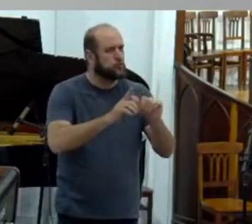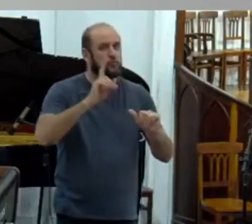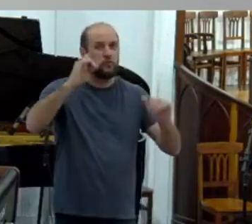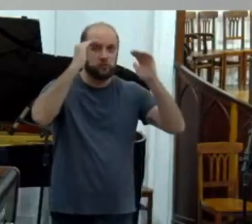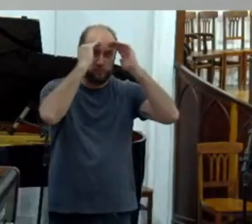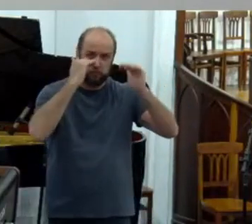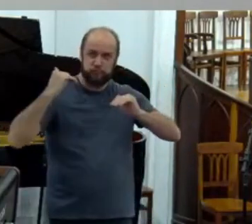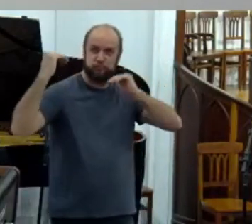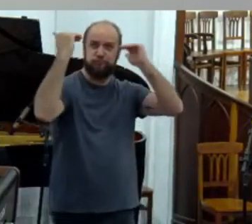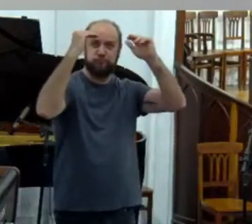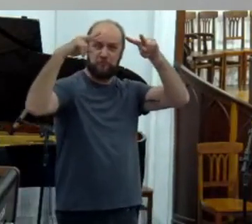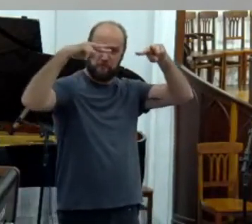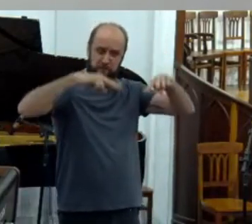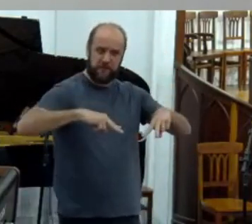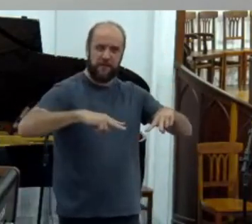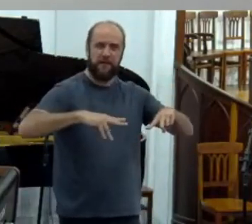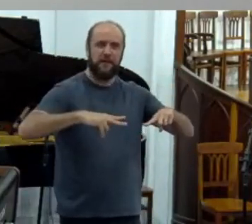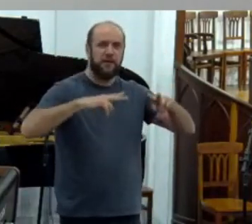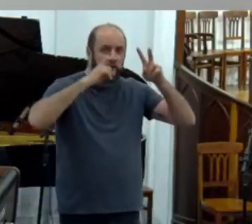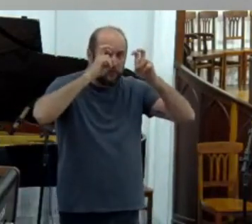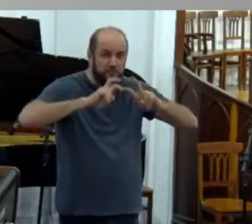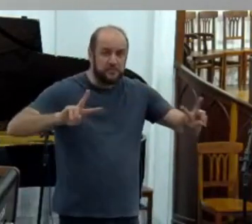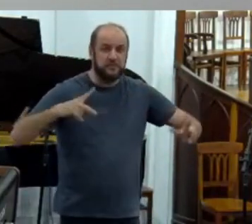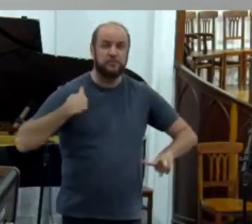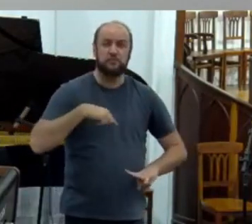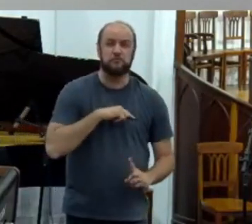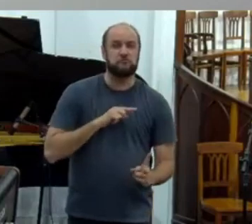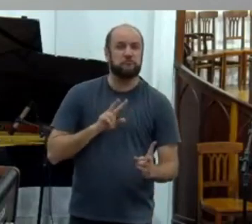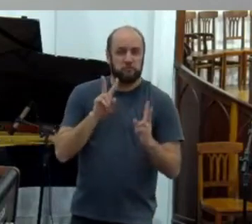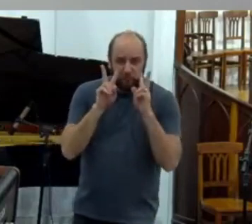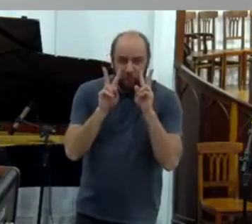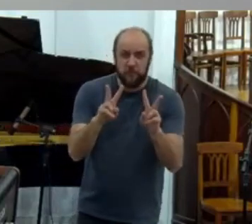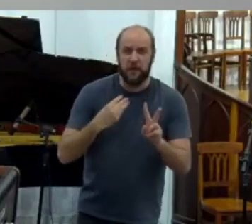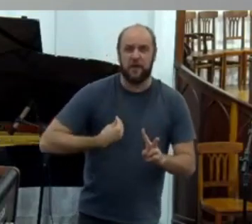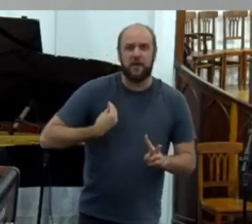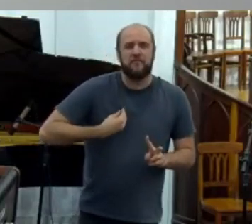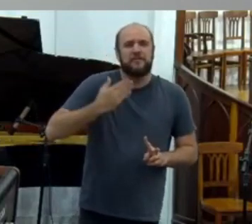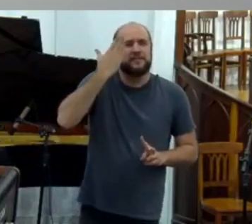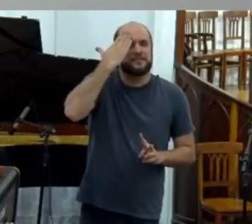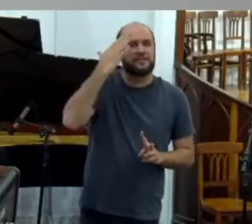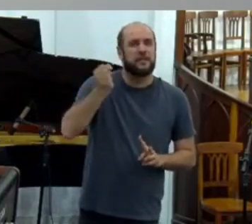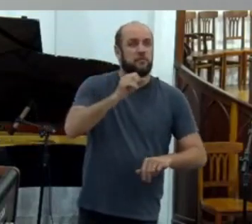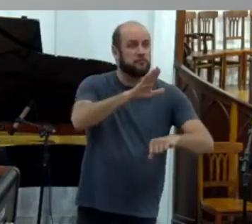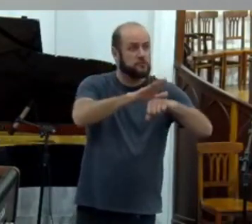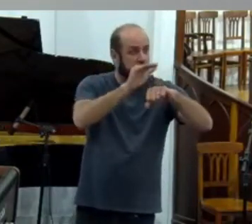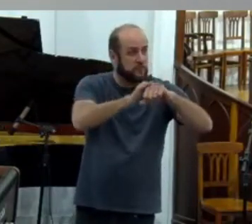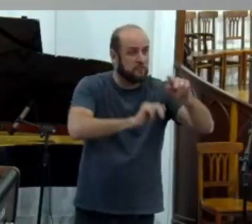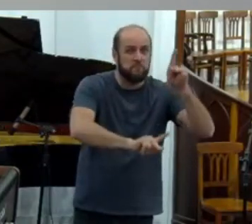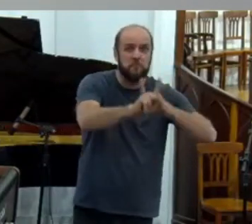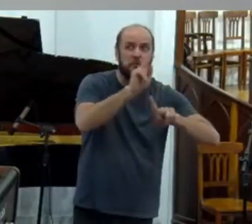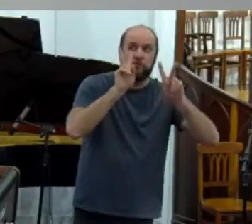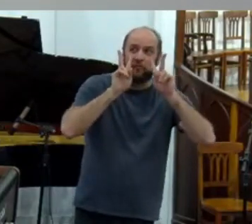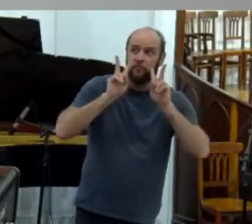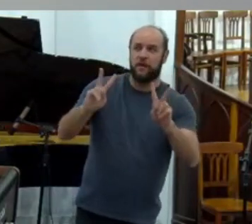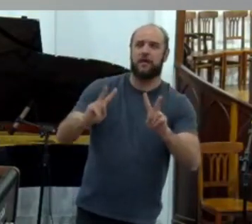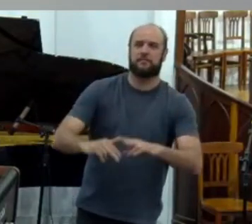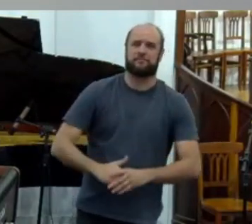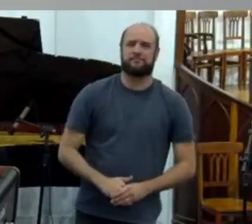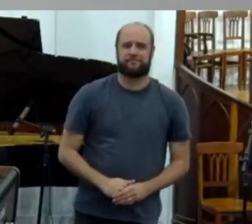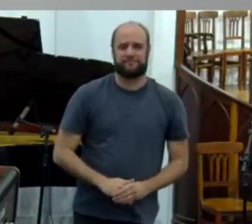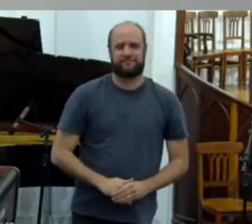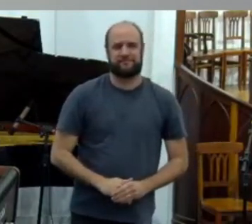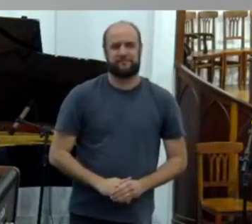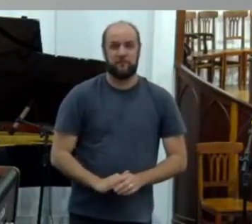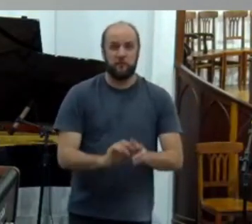de Deus. E essa é uma perspectiva de encarar a vida. E essa é a perspectiva que Salomão chama o povo de Deus a ter.